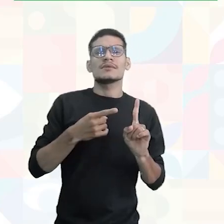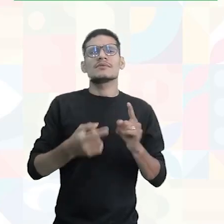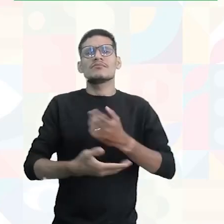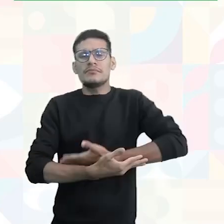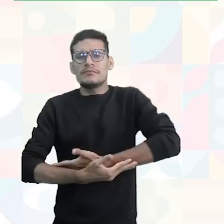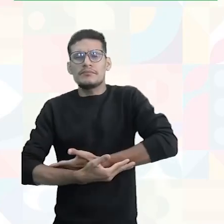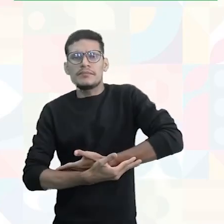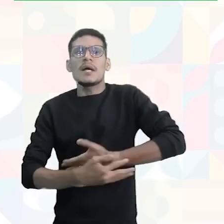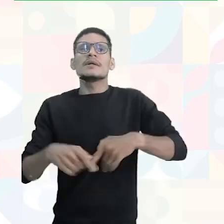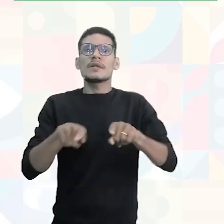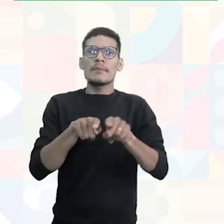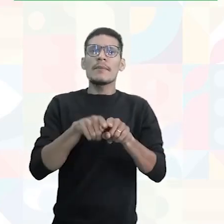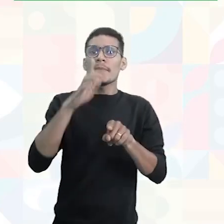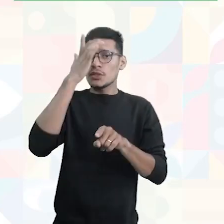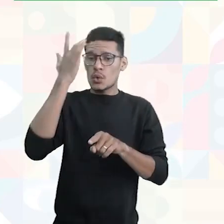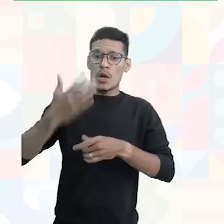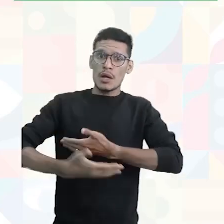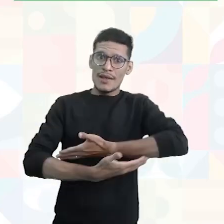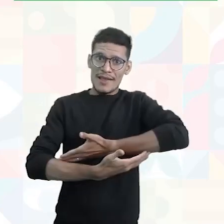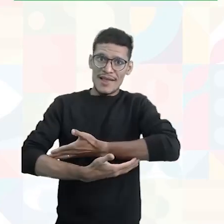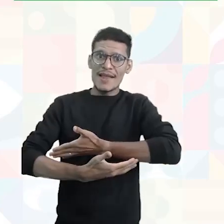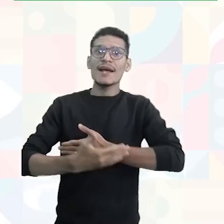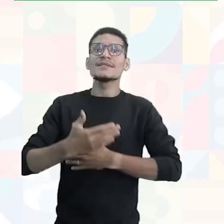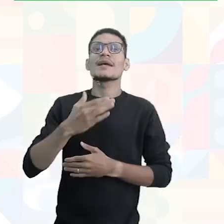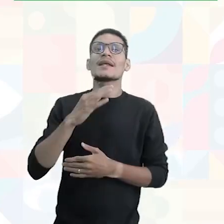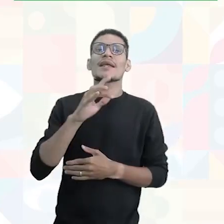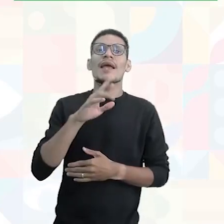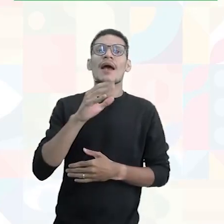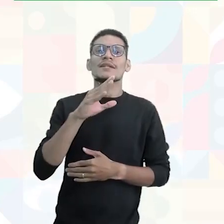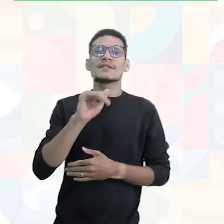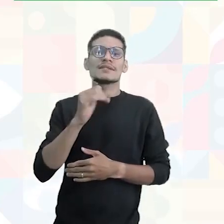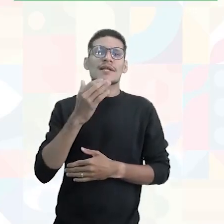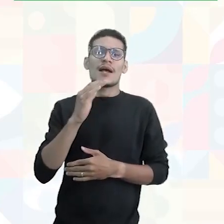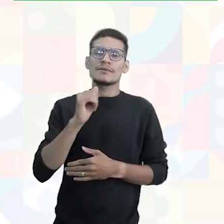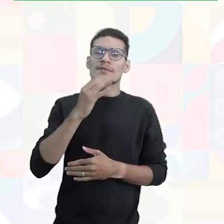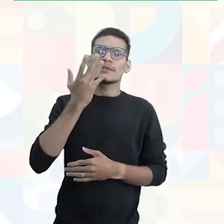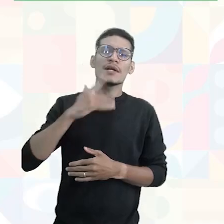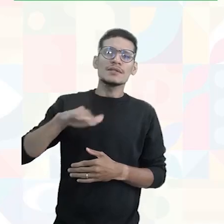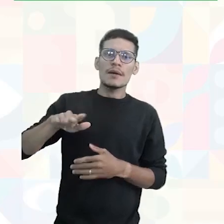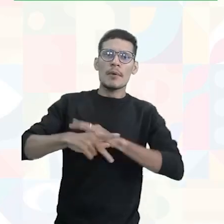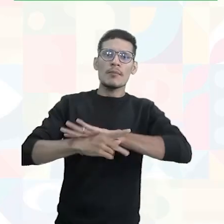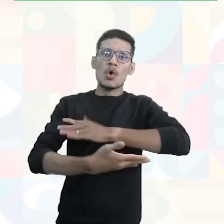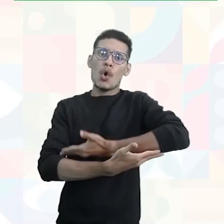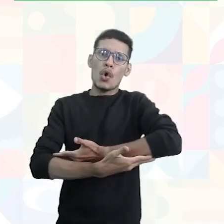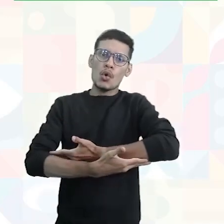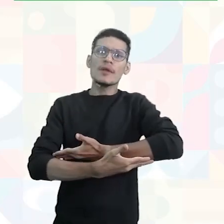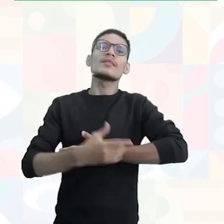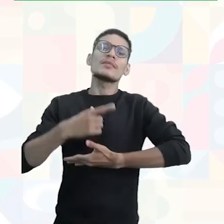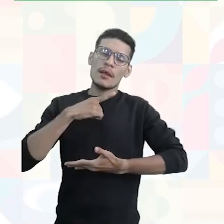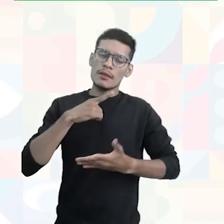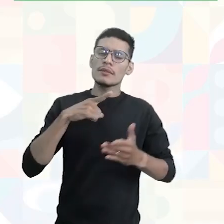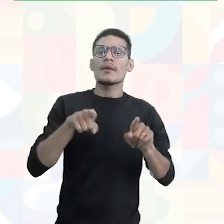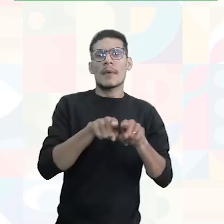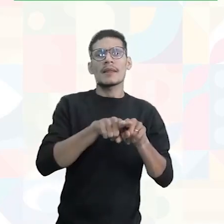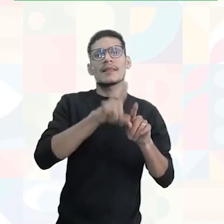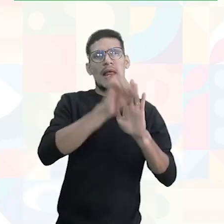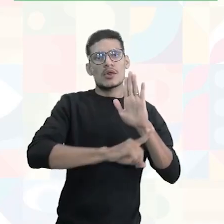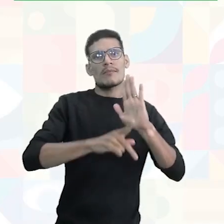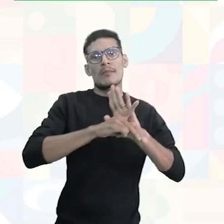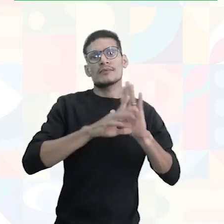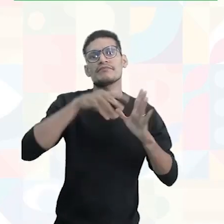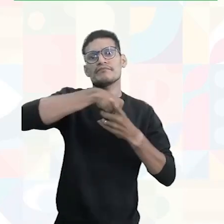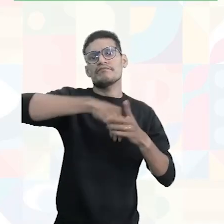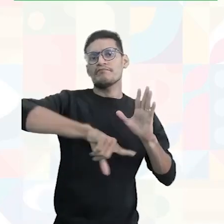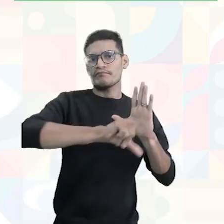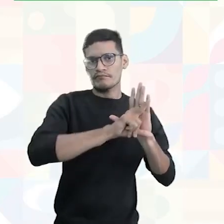pessoas acompanhadas por criança de colo também terão esse direito prioritário nos termos da lei. O que é que